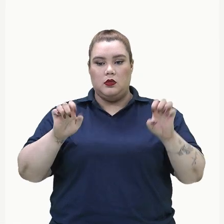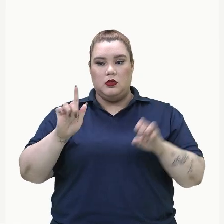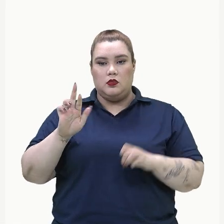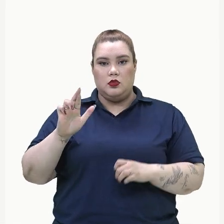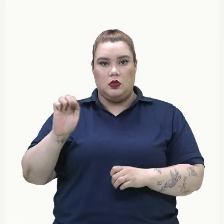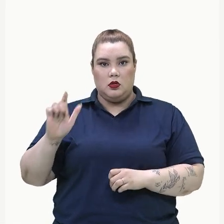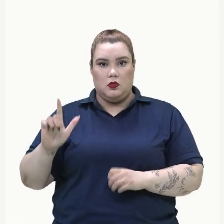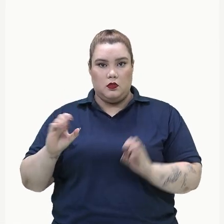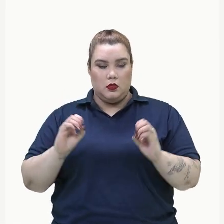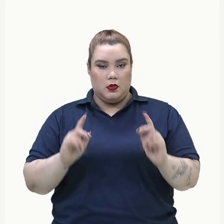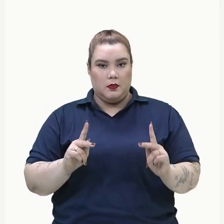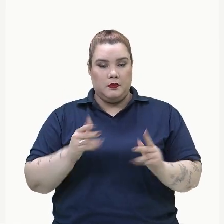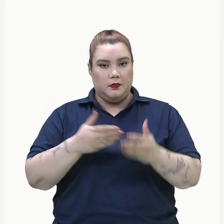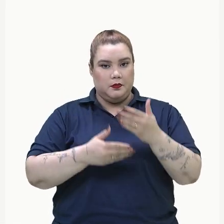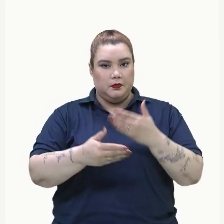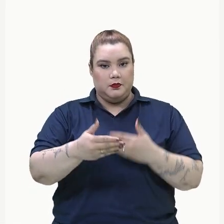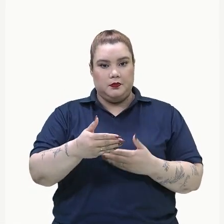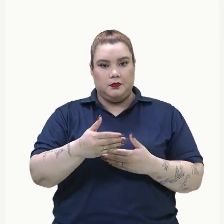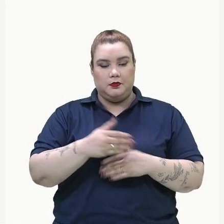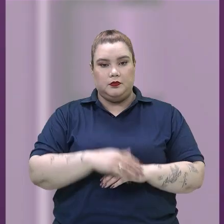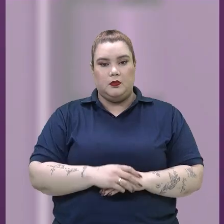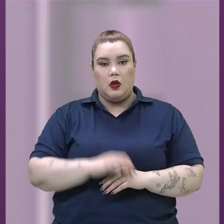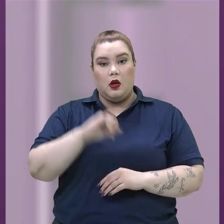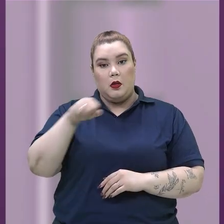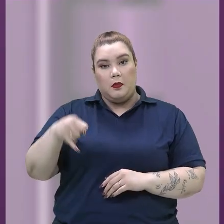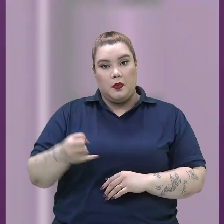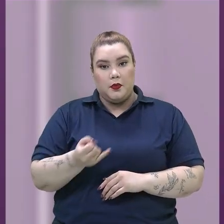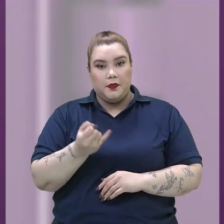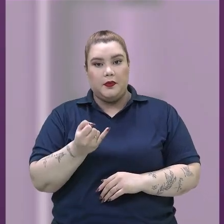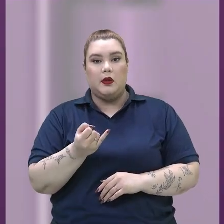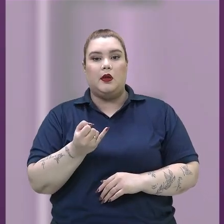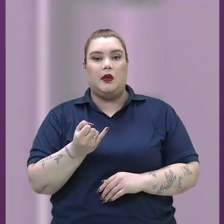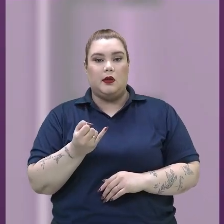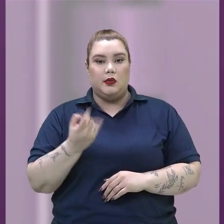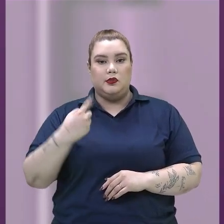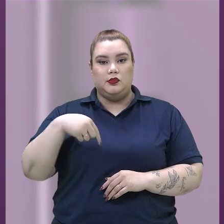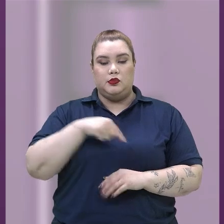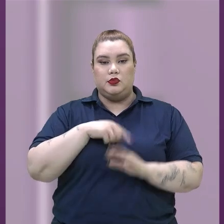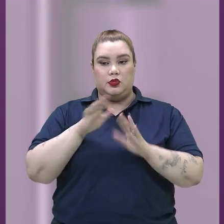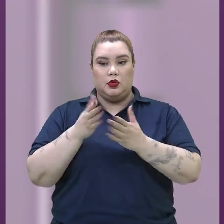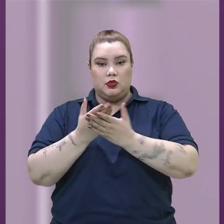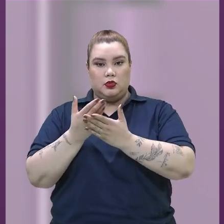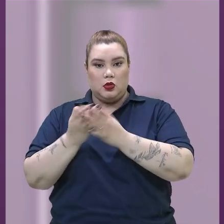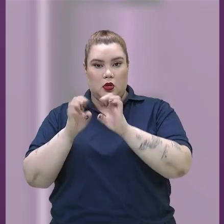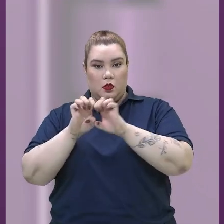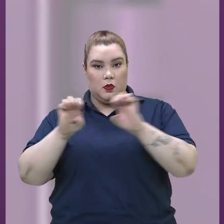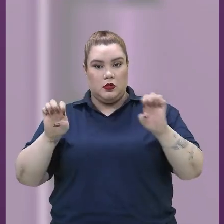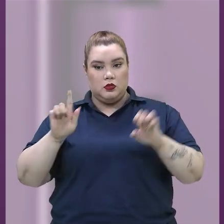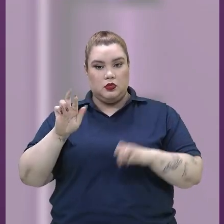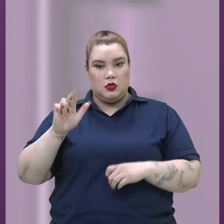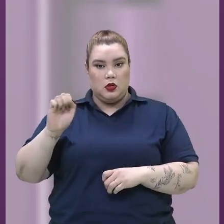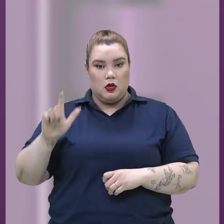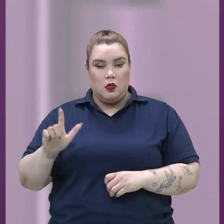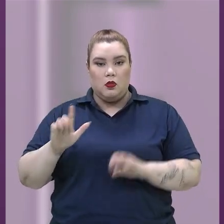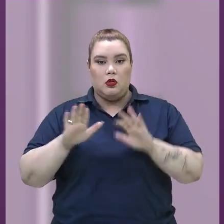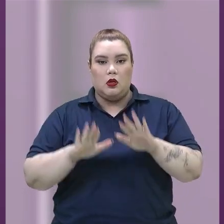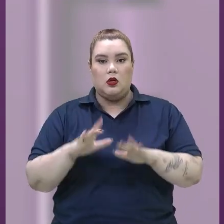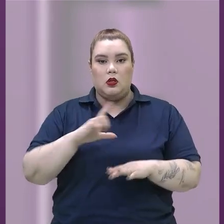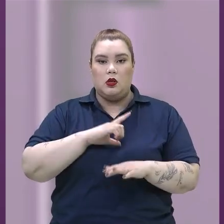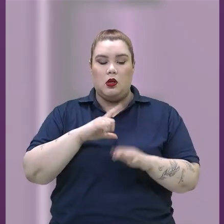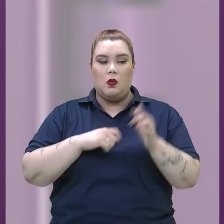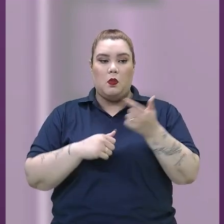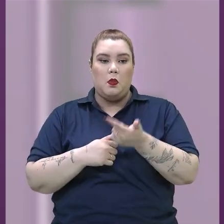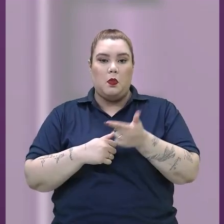Beleza? E, aproveitando aí que nós vimos a equação geral, nós também vimos um